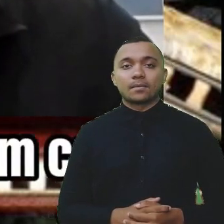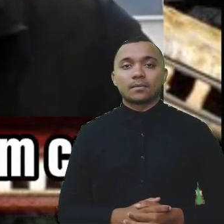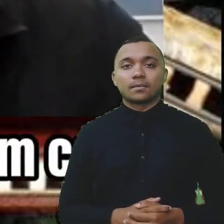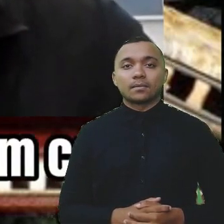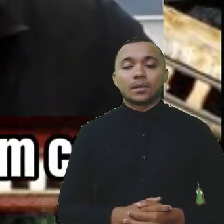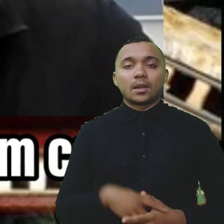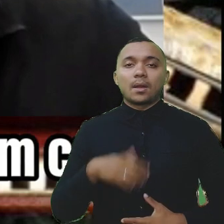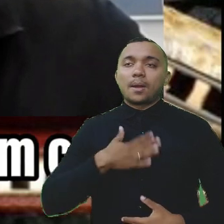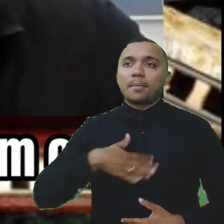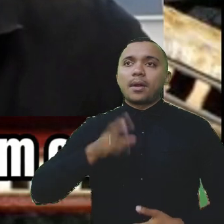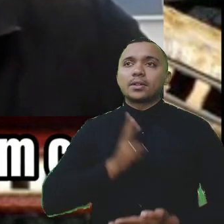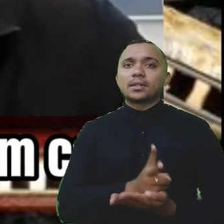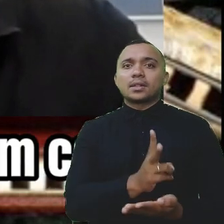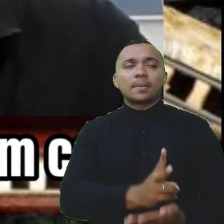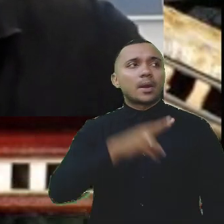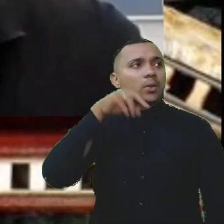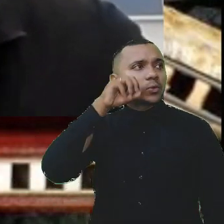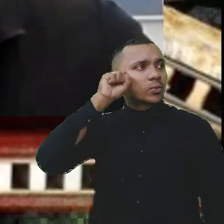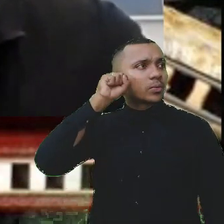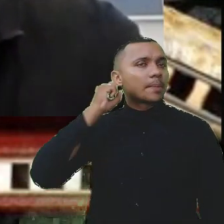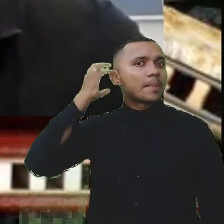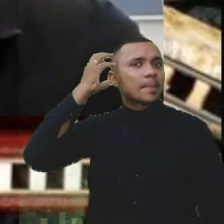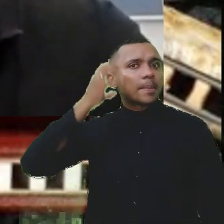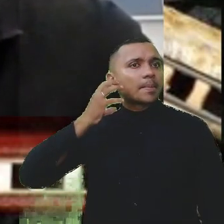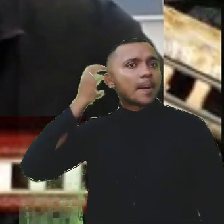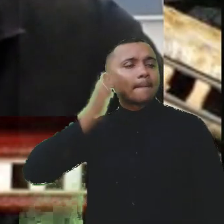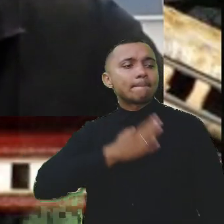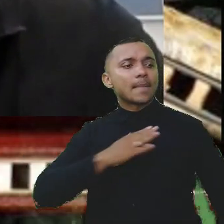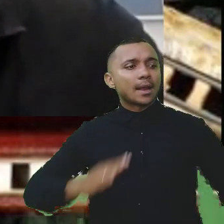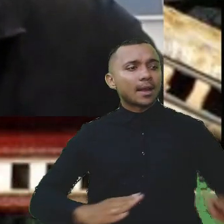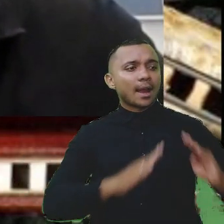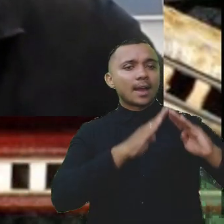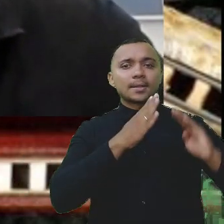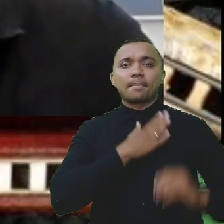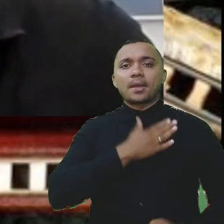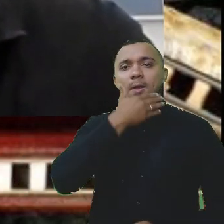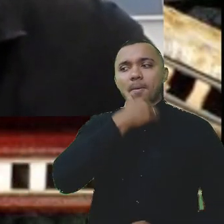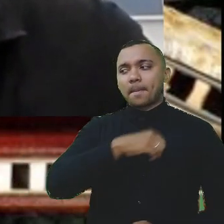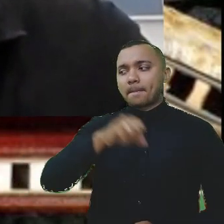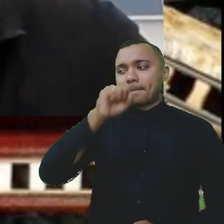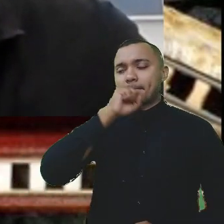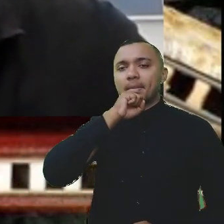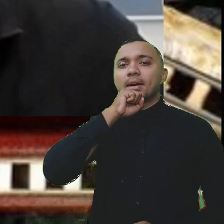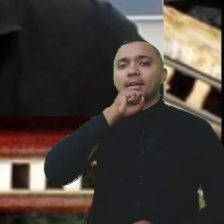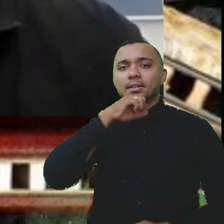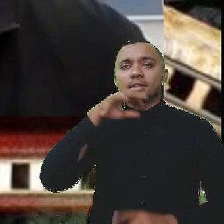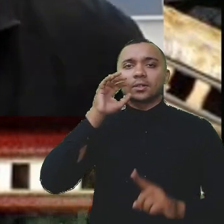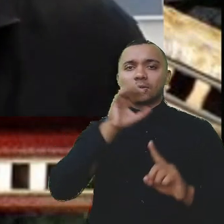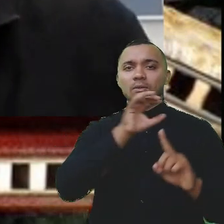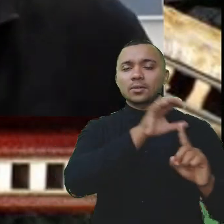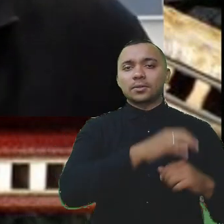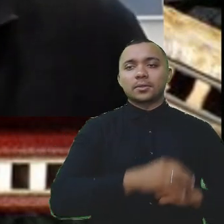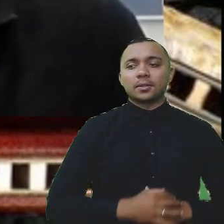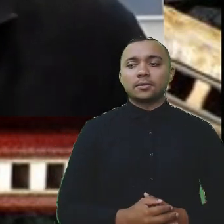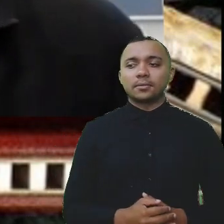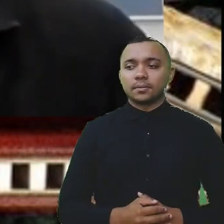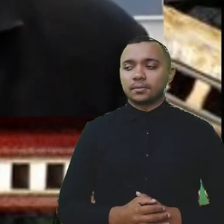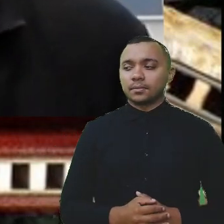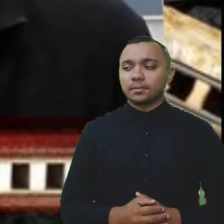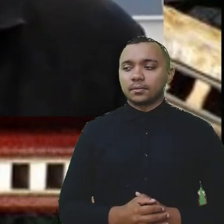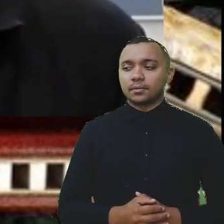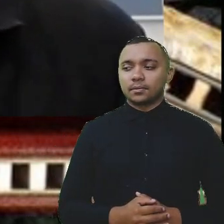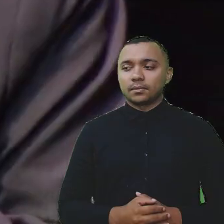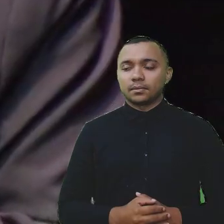ouvi muito música de concerto lá em casa, influência do papai e tal. Então a música de concerto era uma música que já me era cara,